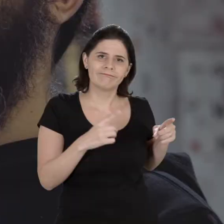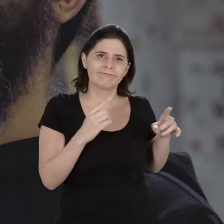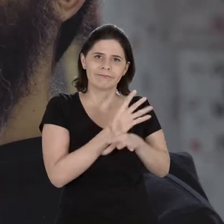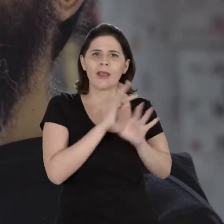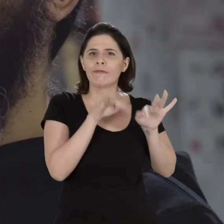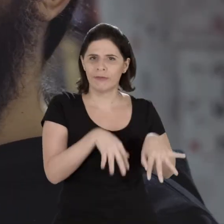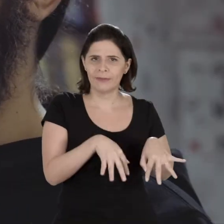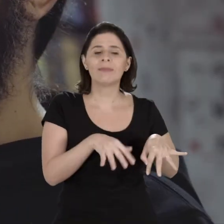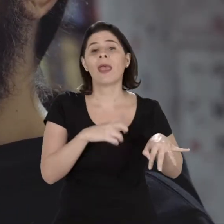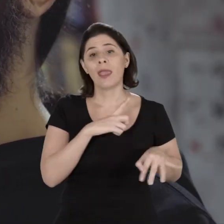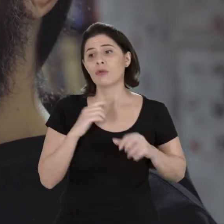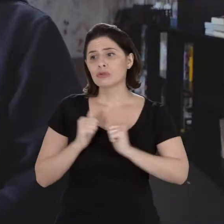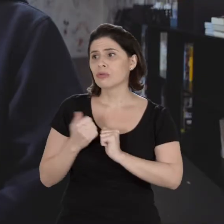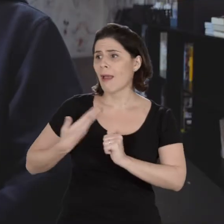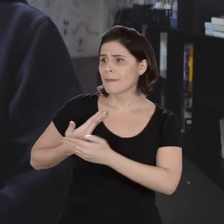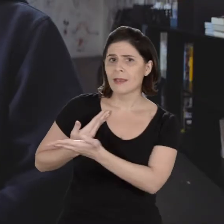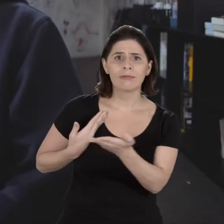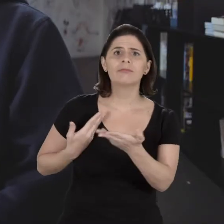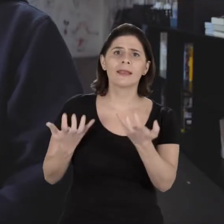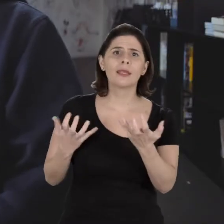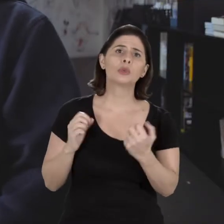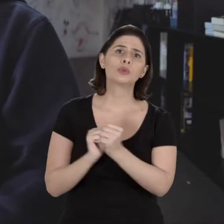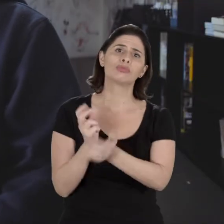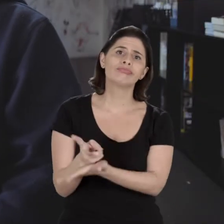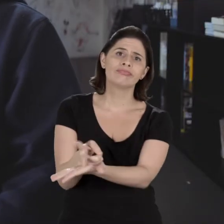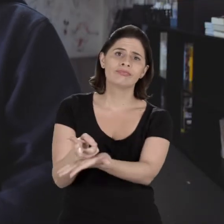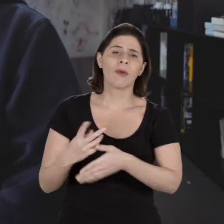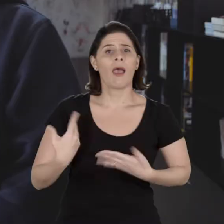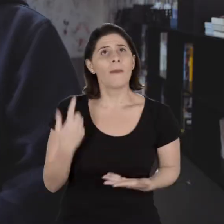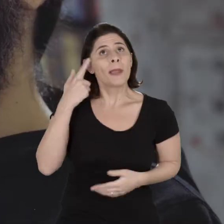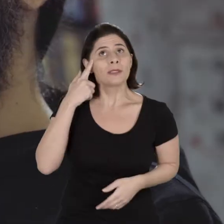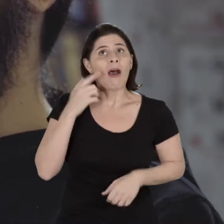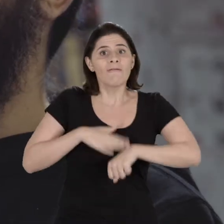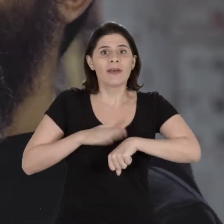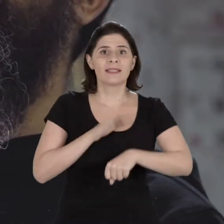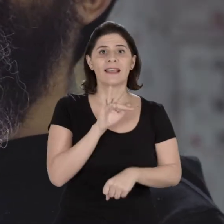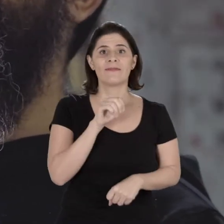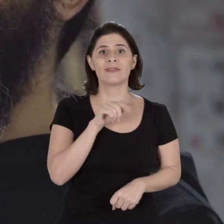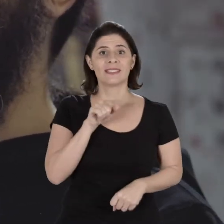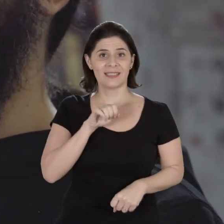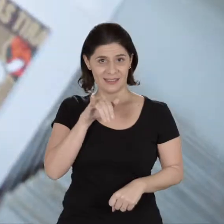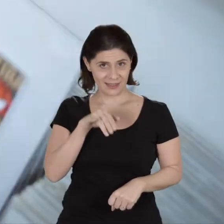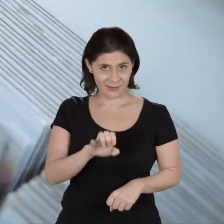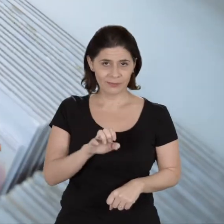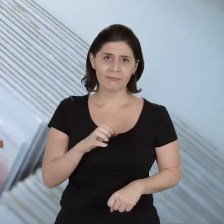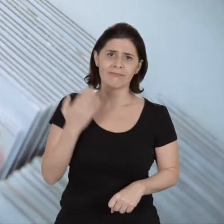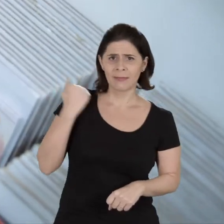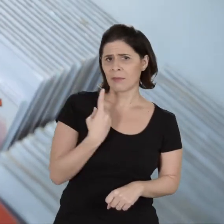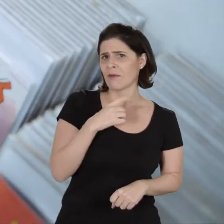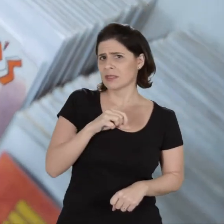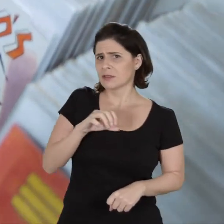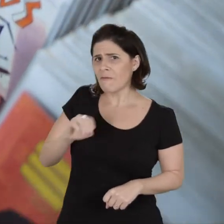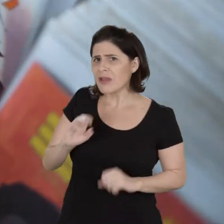vontade de continuar fazendo alguma coisa juntos. E a primeira coisa que a gente pensou foi fazer um fanzine. Nós dois havíamos feito fanzine nos anos 90.